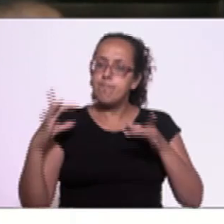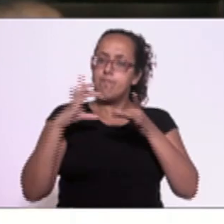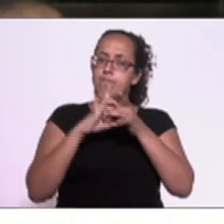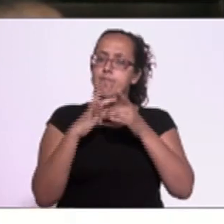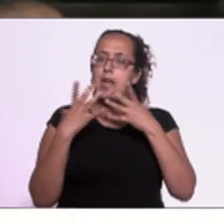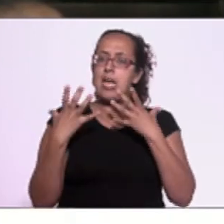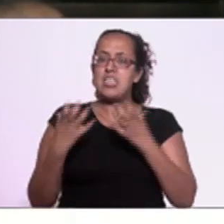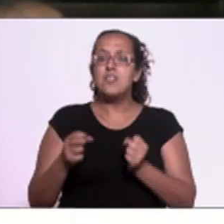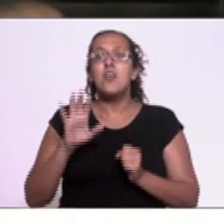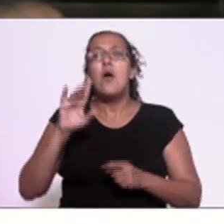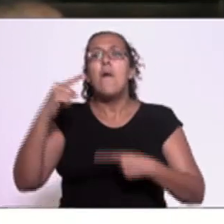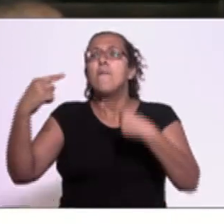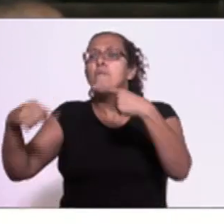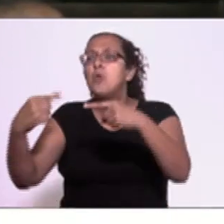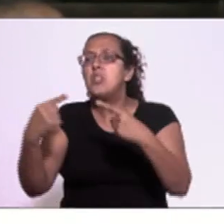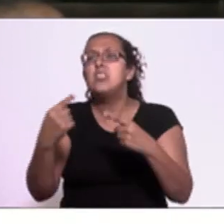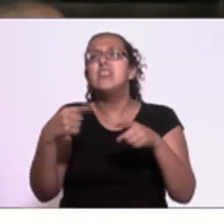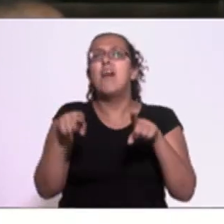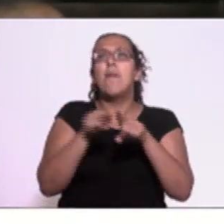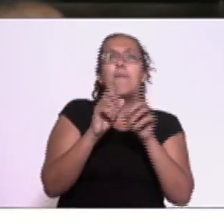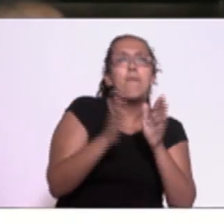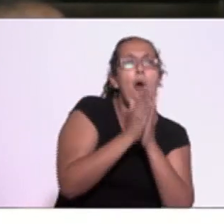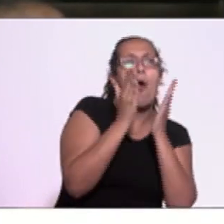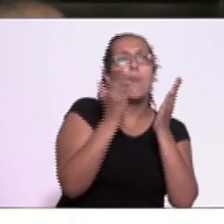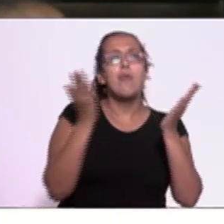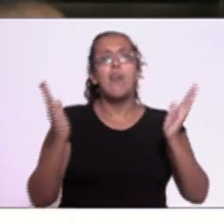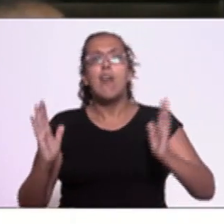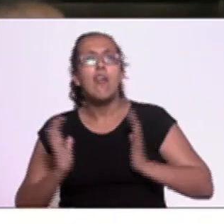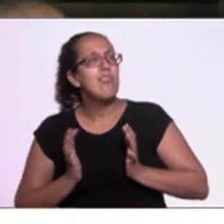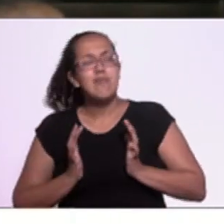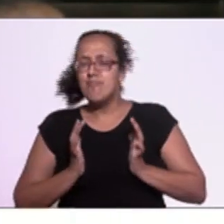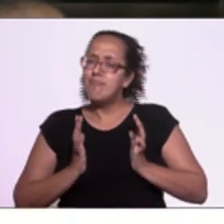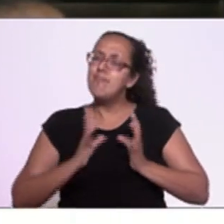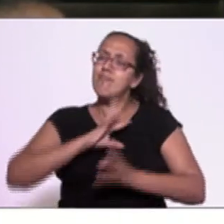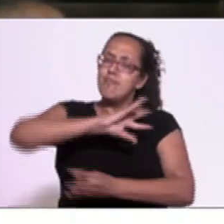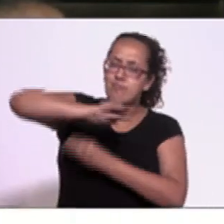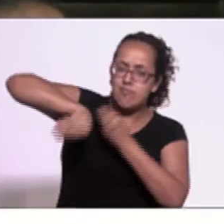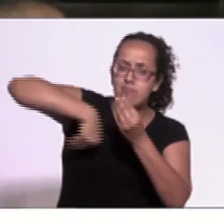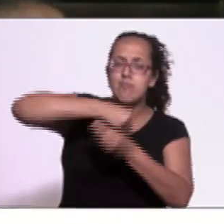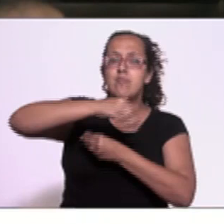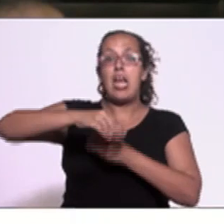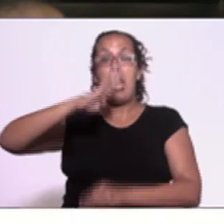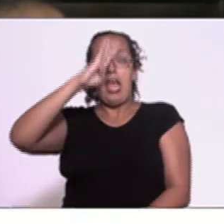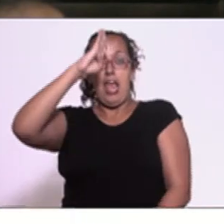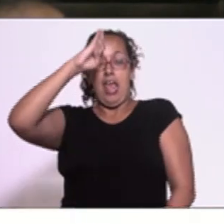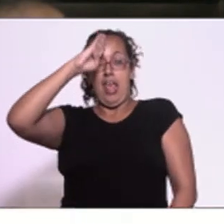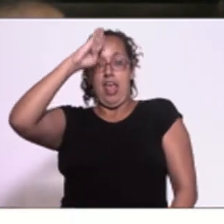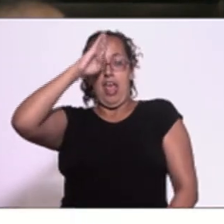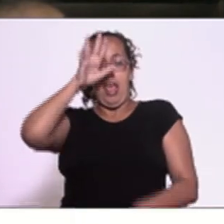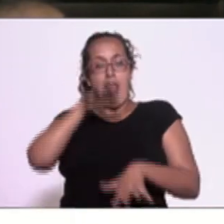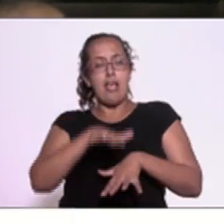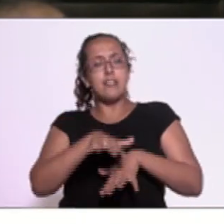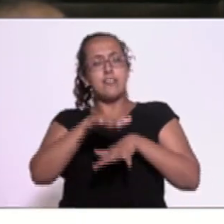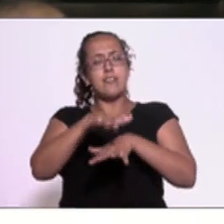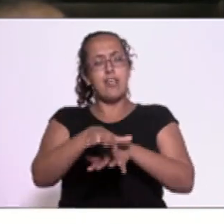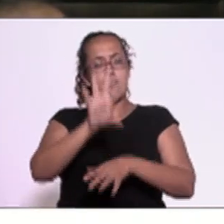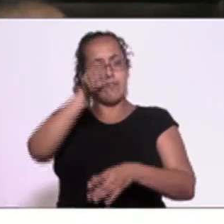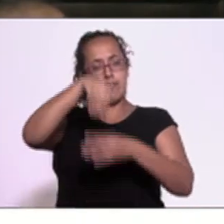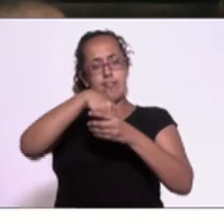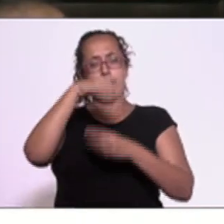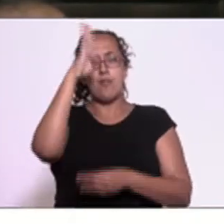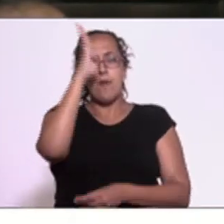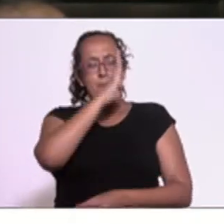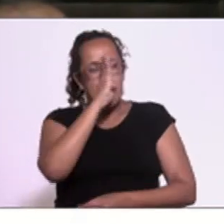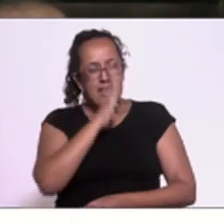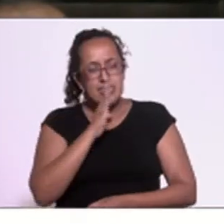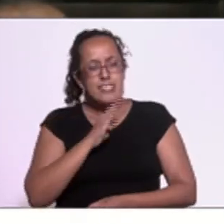natureza política ou classe social, cabendo ao Exército, fiel guardião do Estado brasileiro, ser